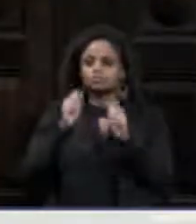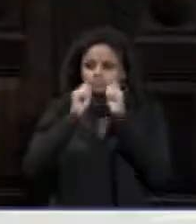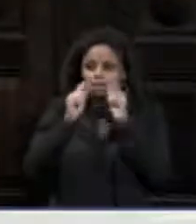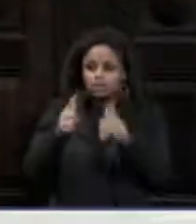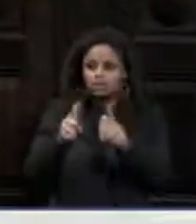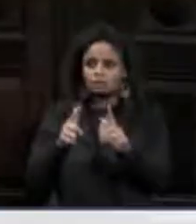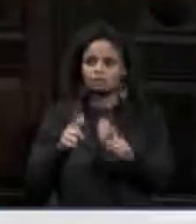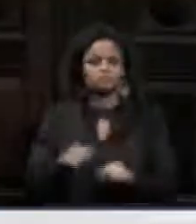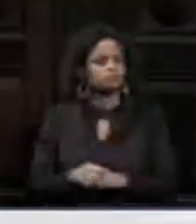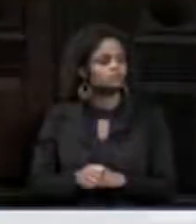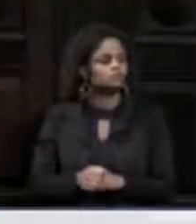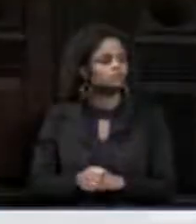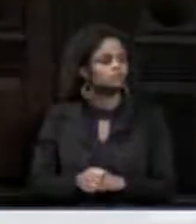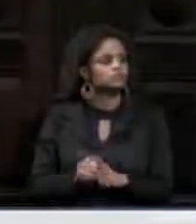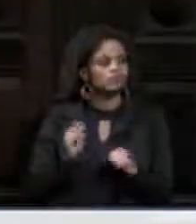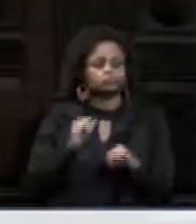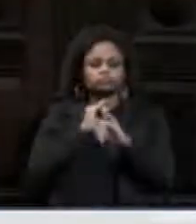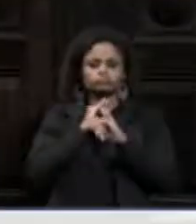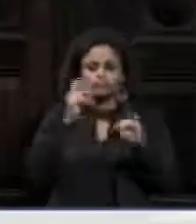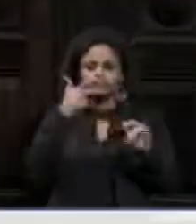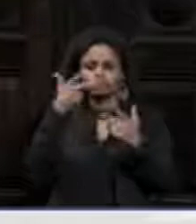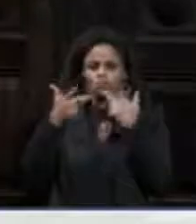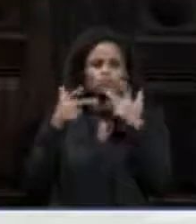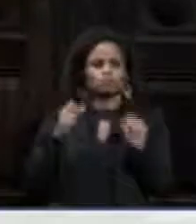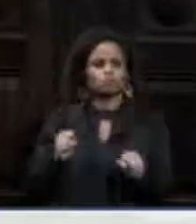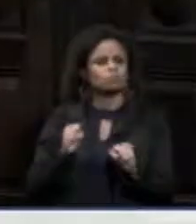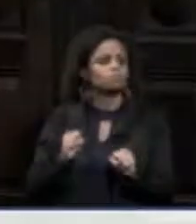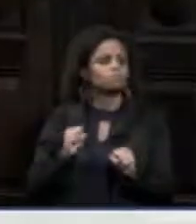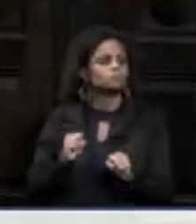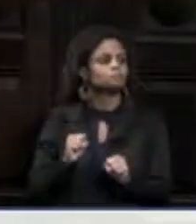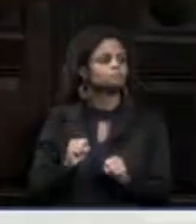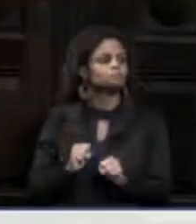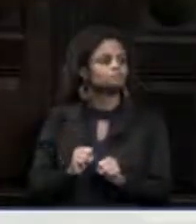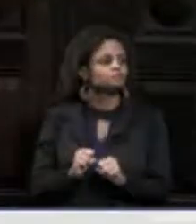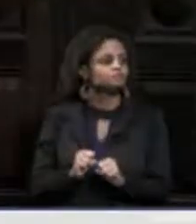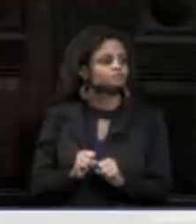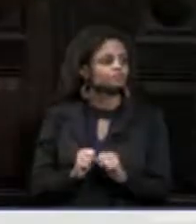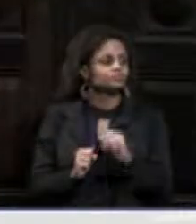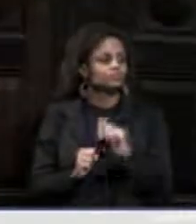nos meios de comunicação, para poder